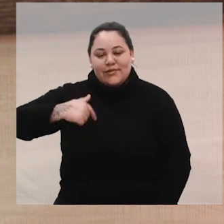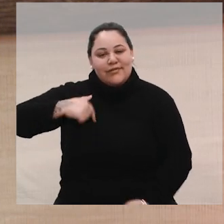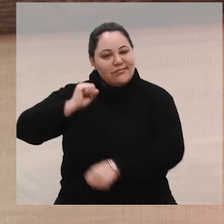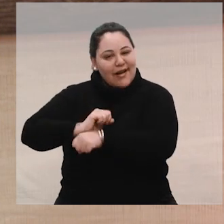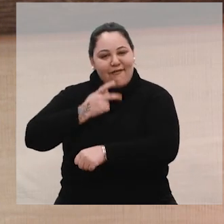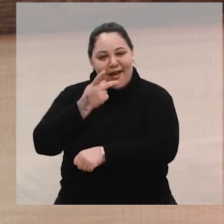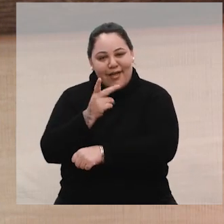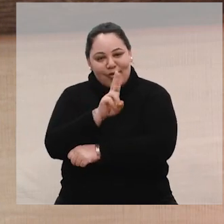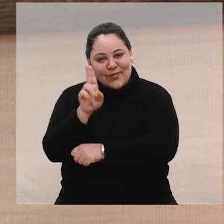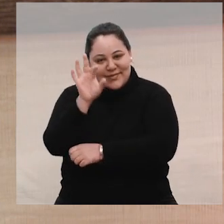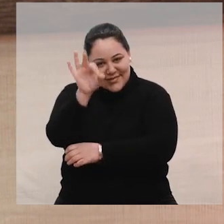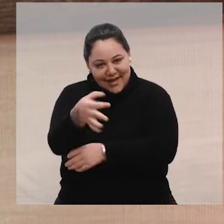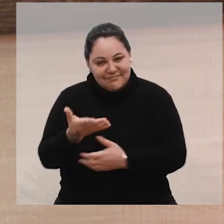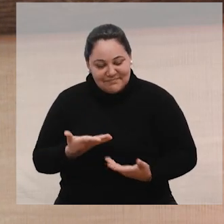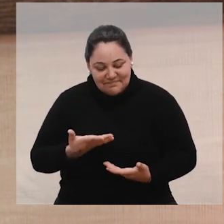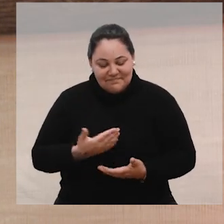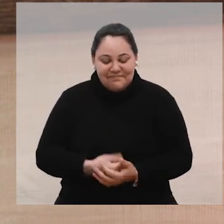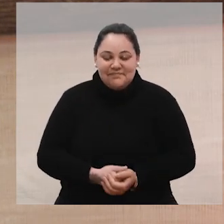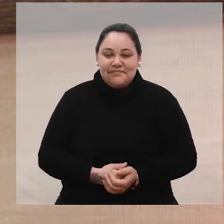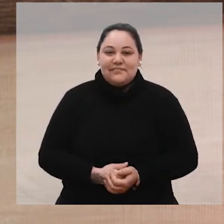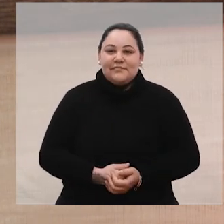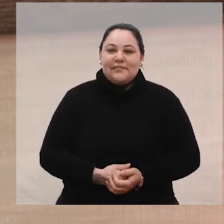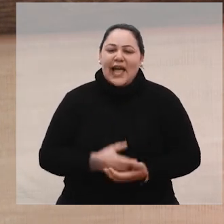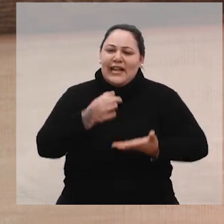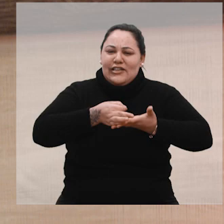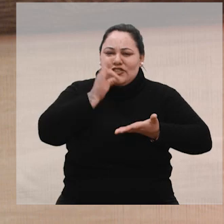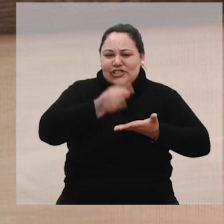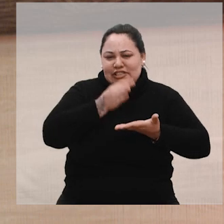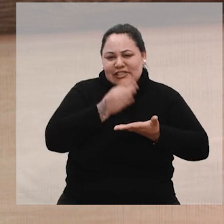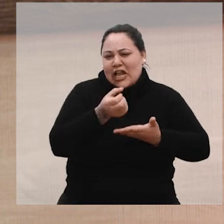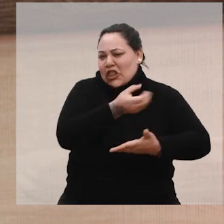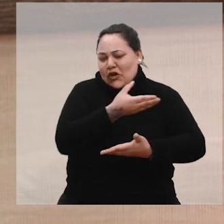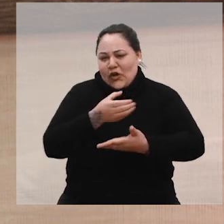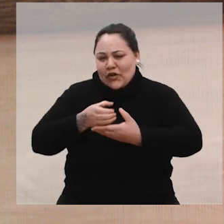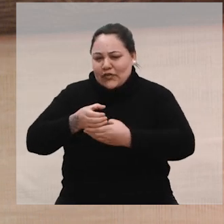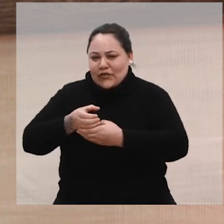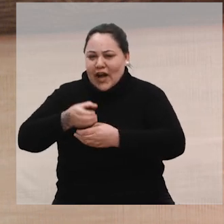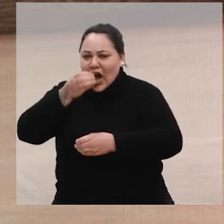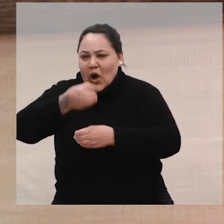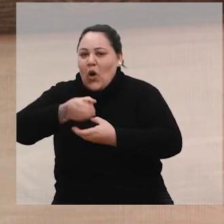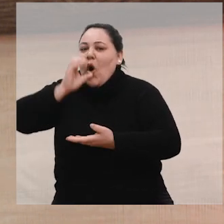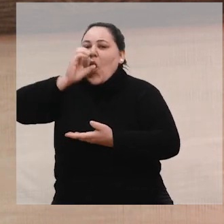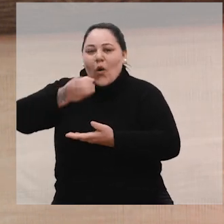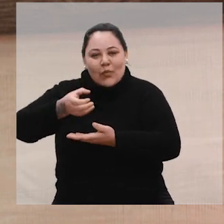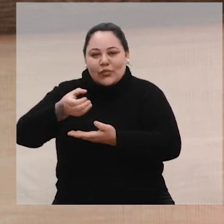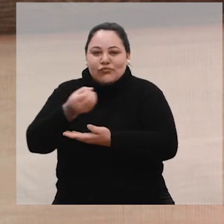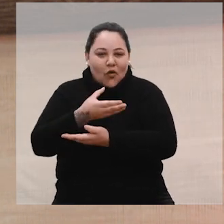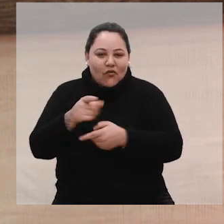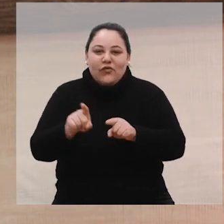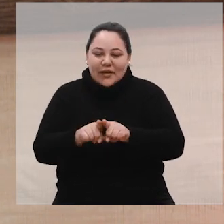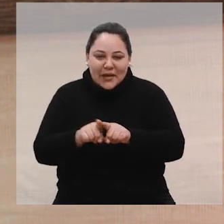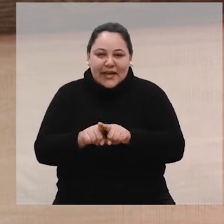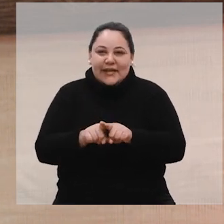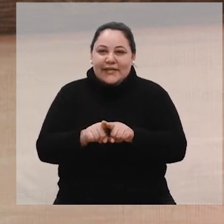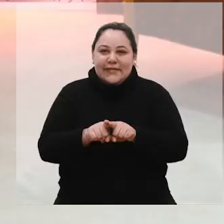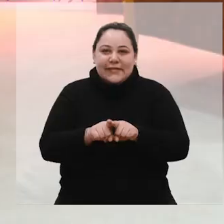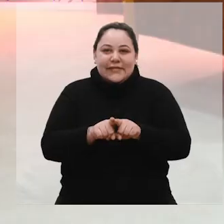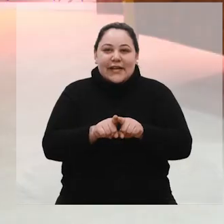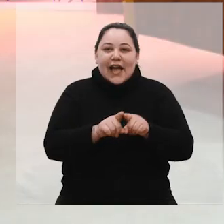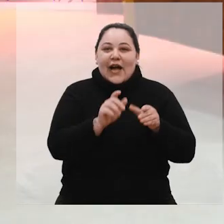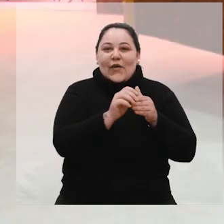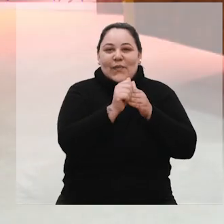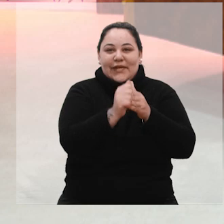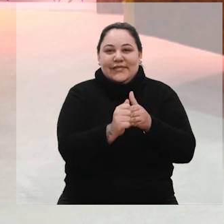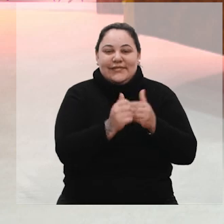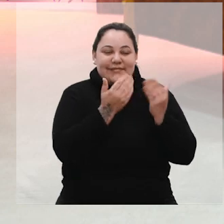pronunciado adequadamente o nome dele, e aqui, enfim, as xícaras, os copos, enfim, e